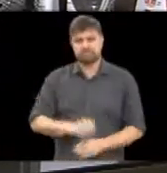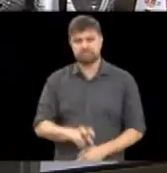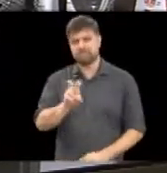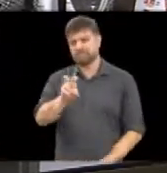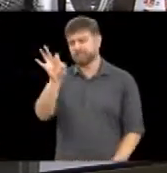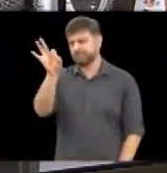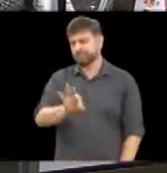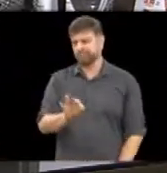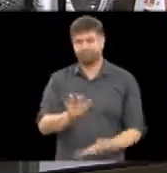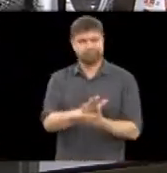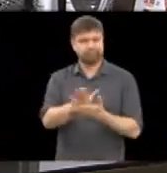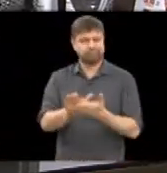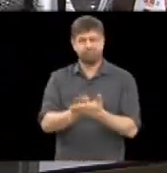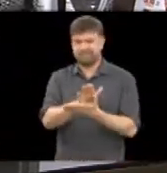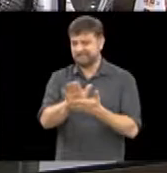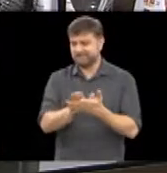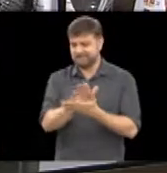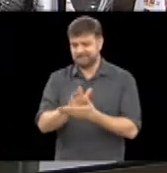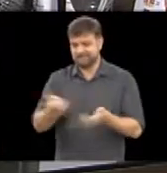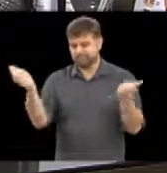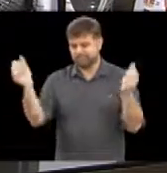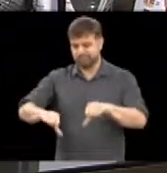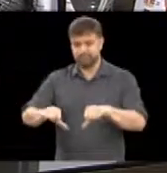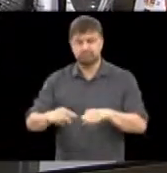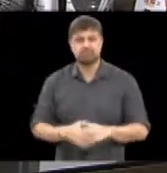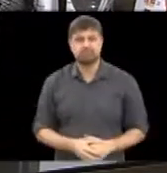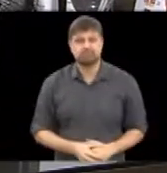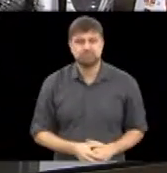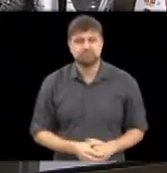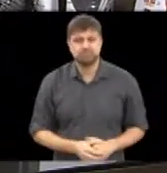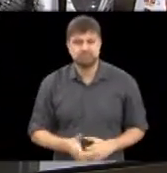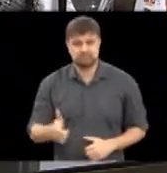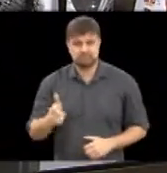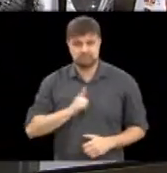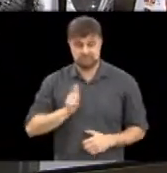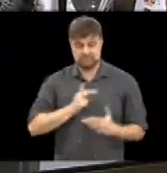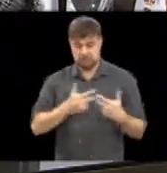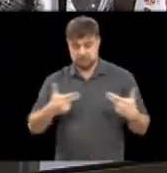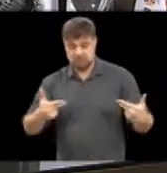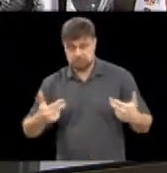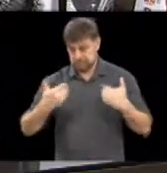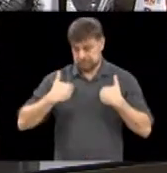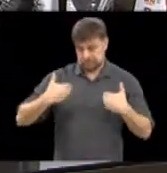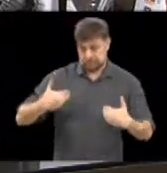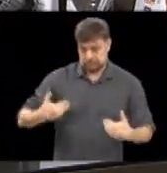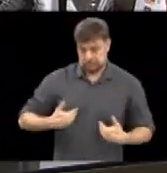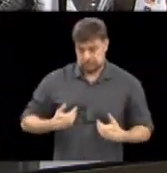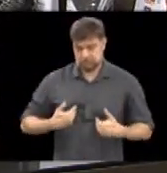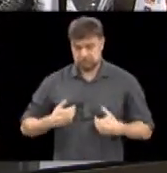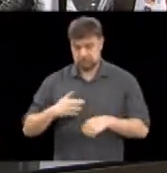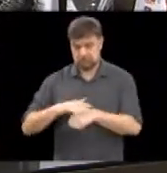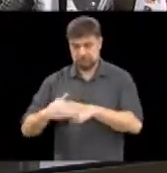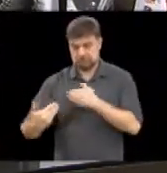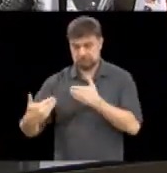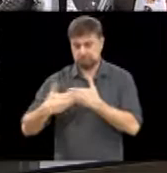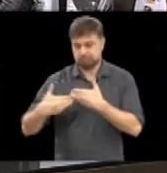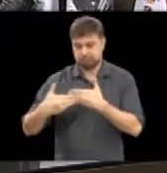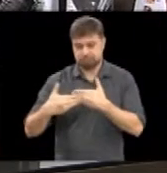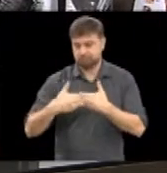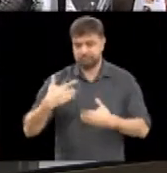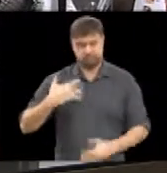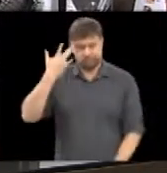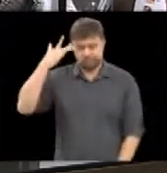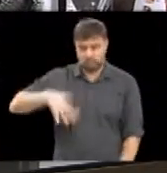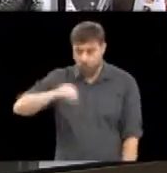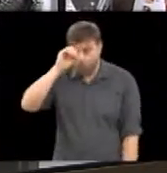Agora, 5% não. Então, assim, tem muita coisa ainda do sistema imune que a gente ainda